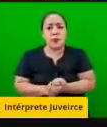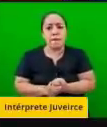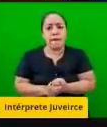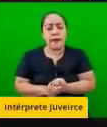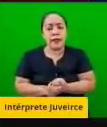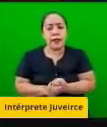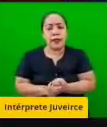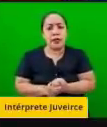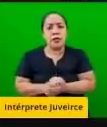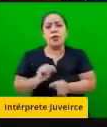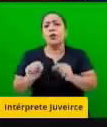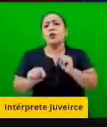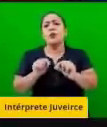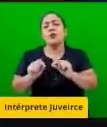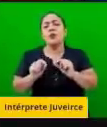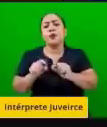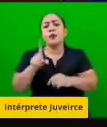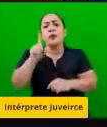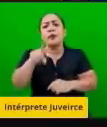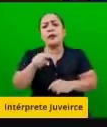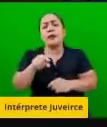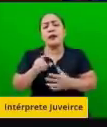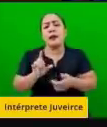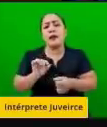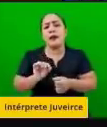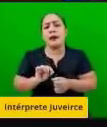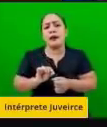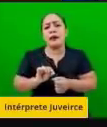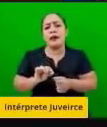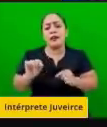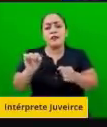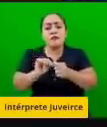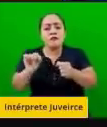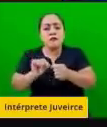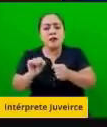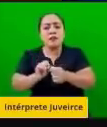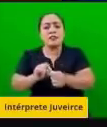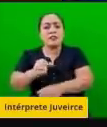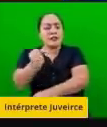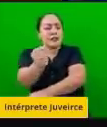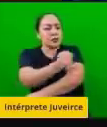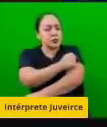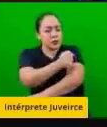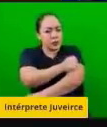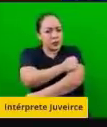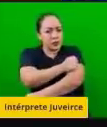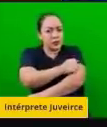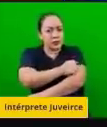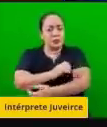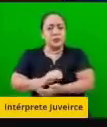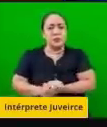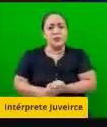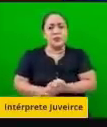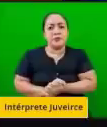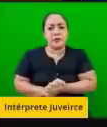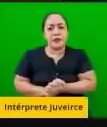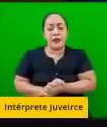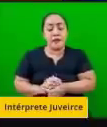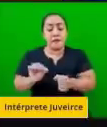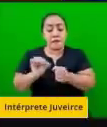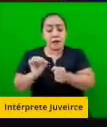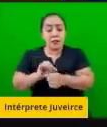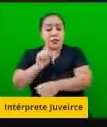essa atitude historiadora a ser desenvolvida no aluno, né? Pelo aluno? É levá-lo a refletir sobre